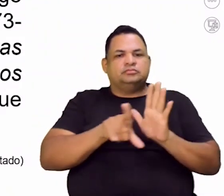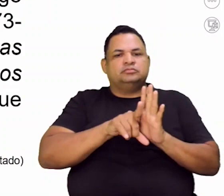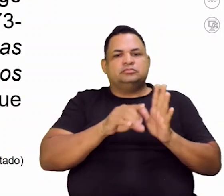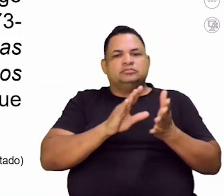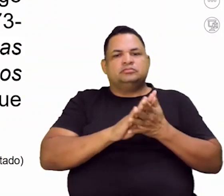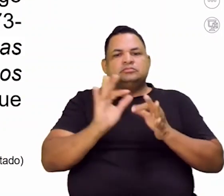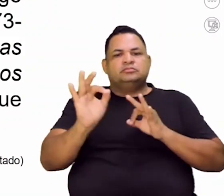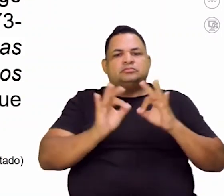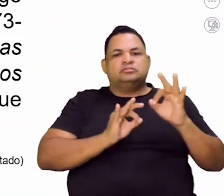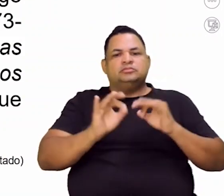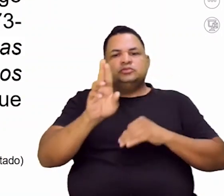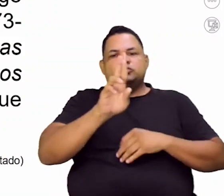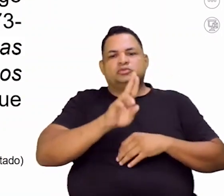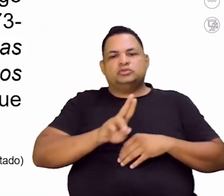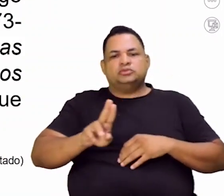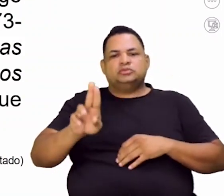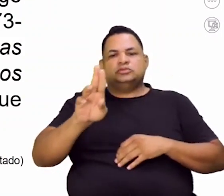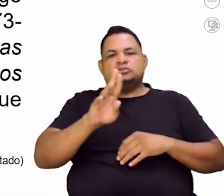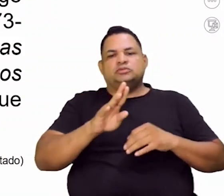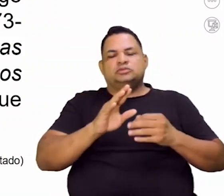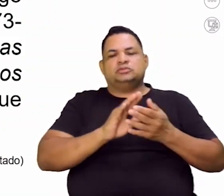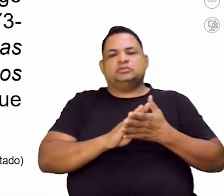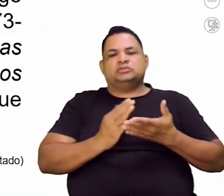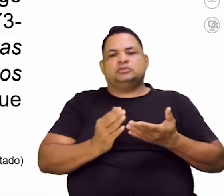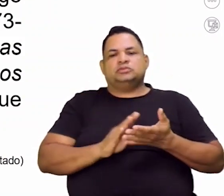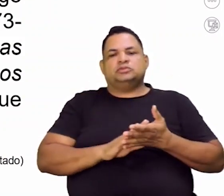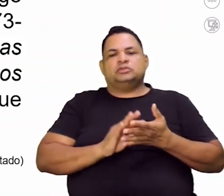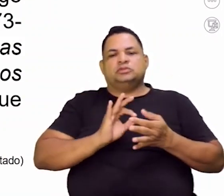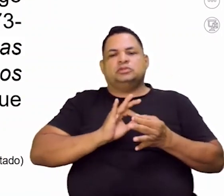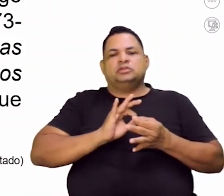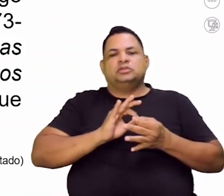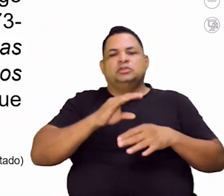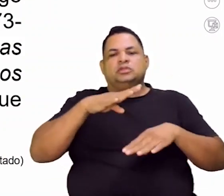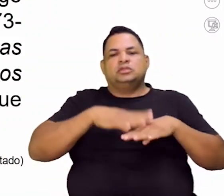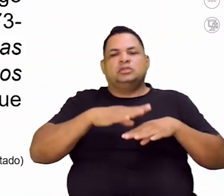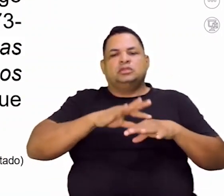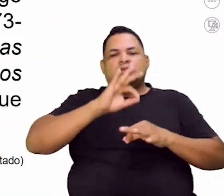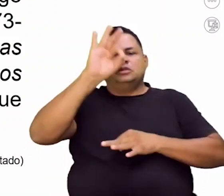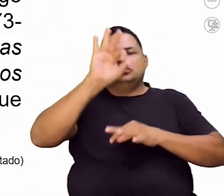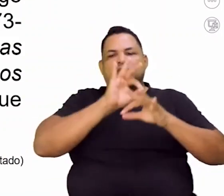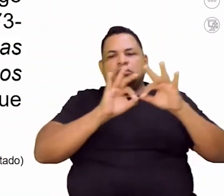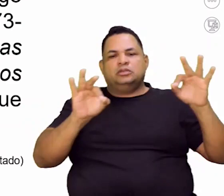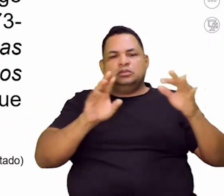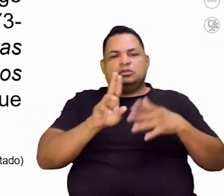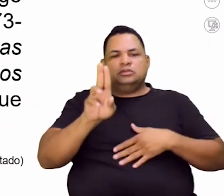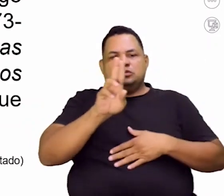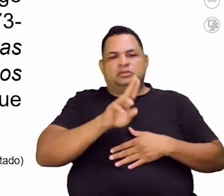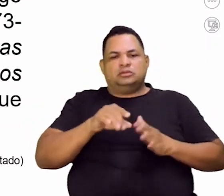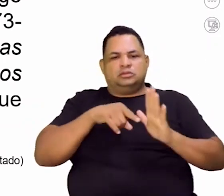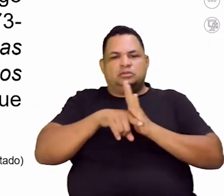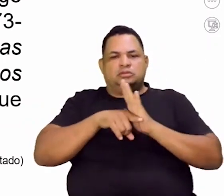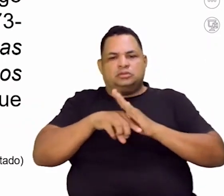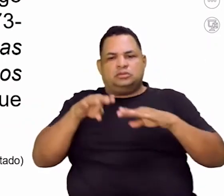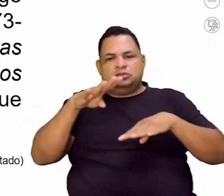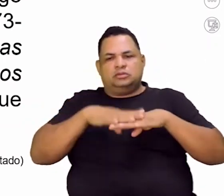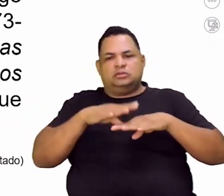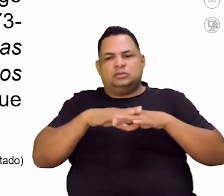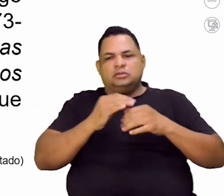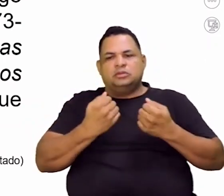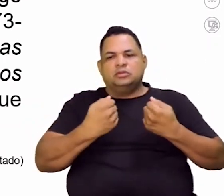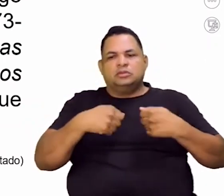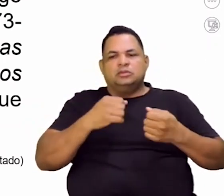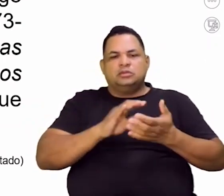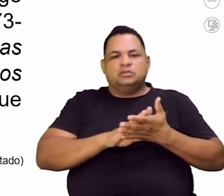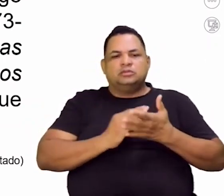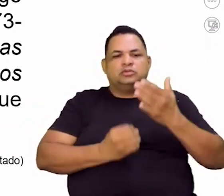traduzida numa forma geométrica, de modo que a união entre experimentação e matemática permitisse o quê? Abrir caminho para